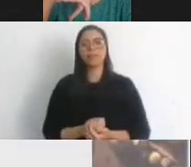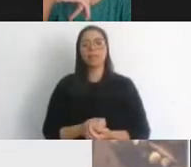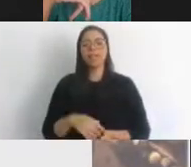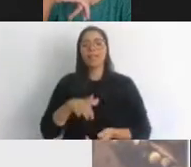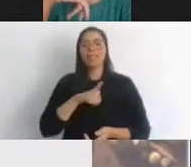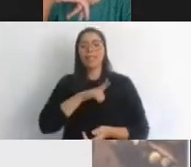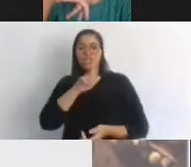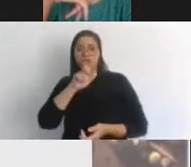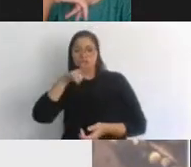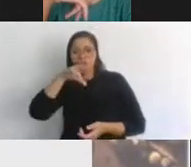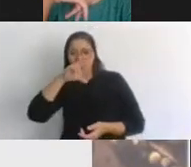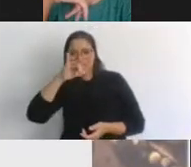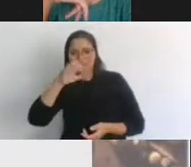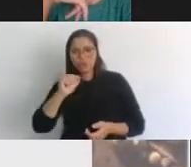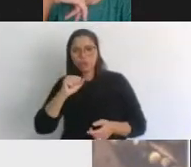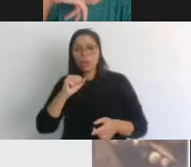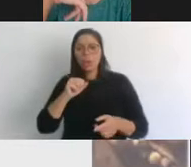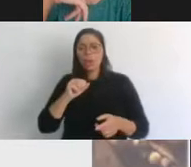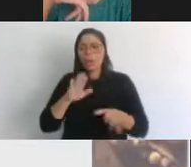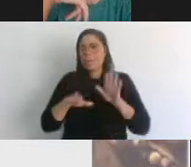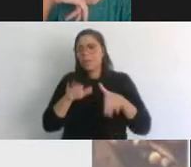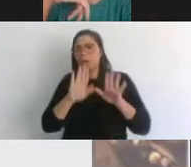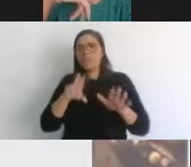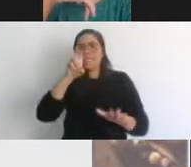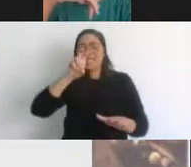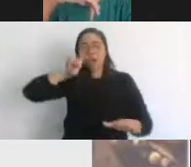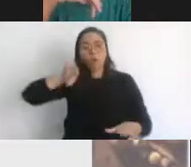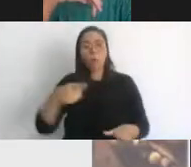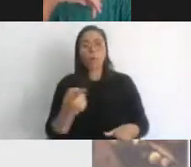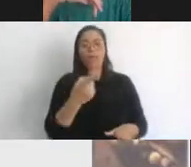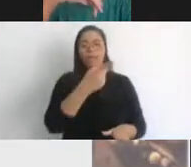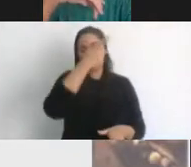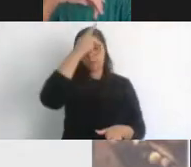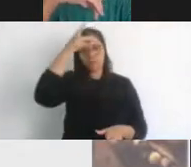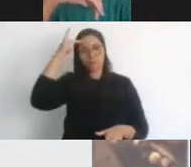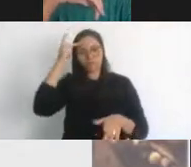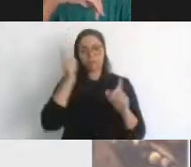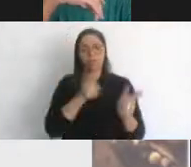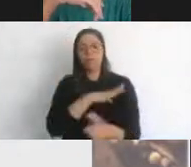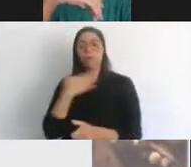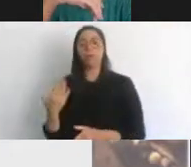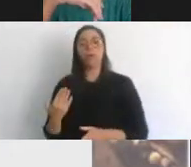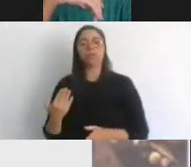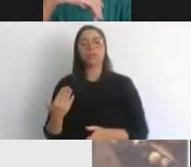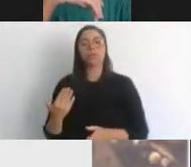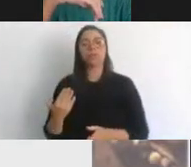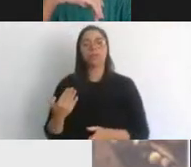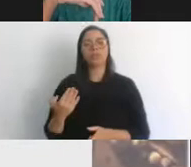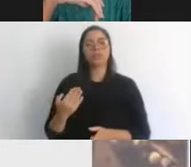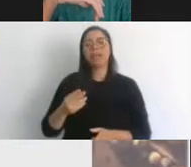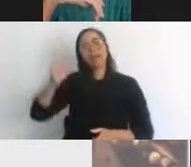genocídio a gente tem aí pelo menos cinco milhões de indígenas foram assassinados no processo de colonização o